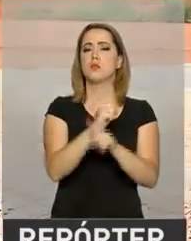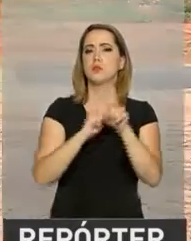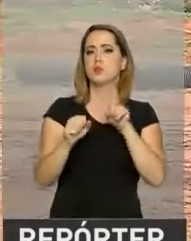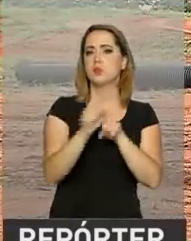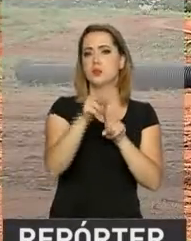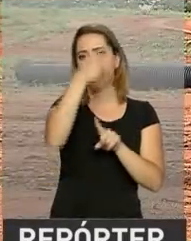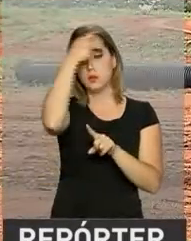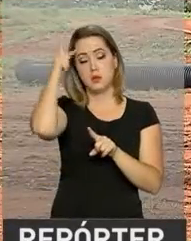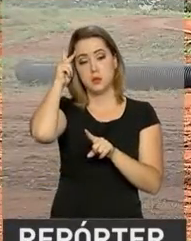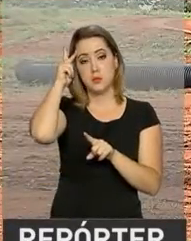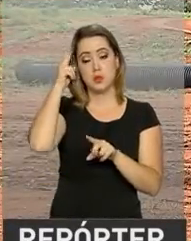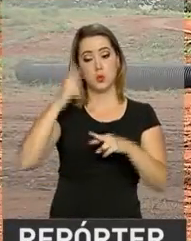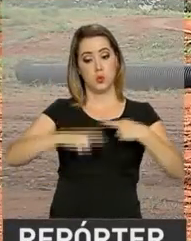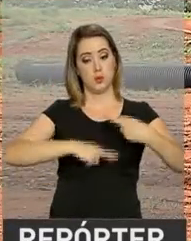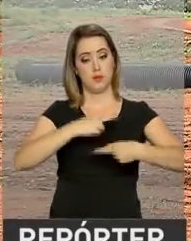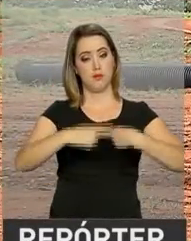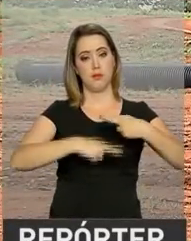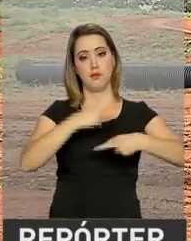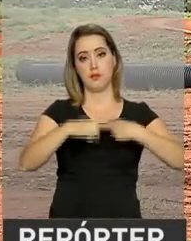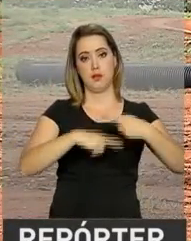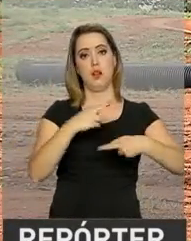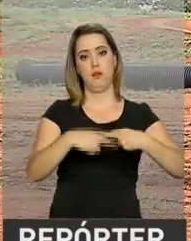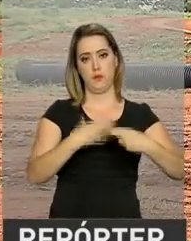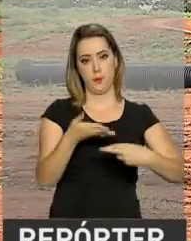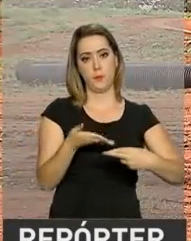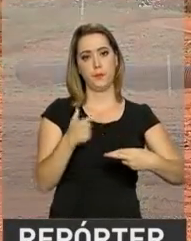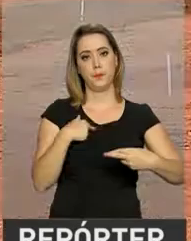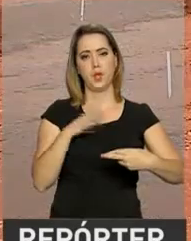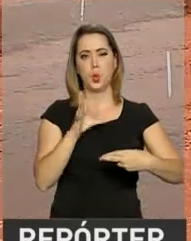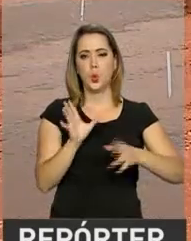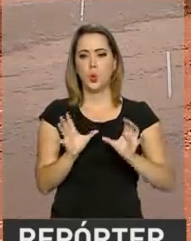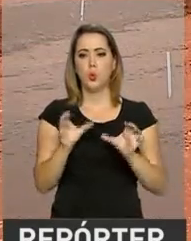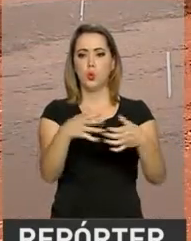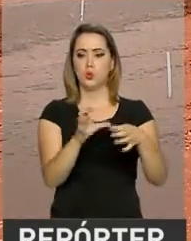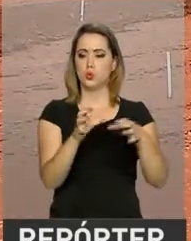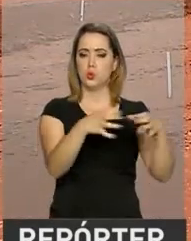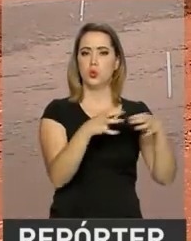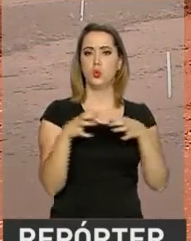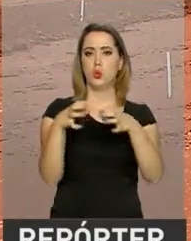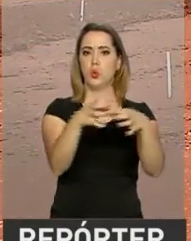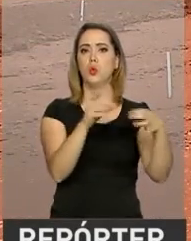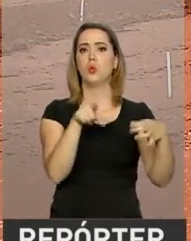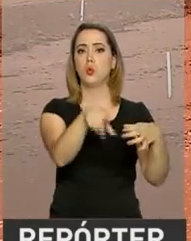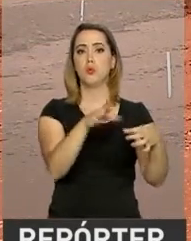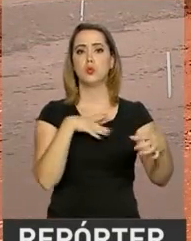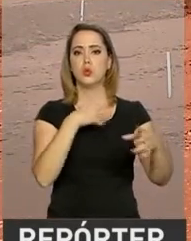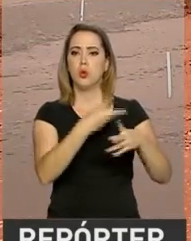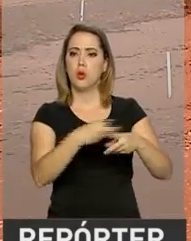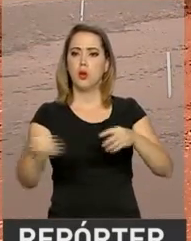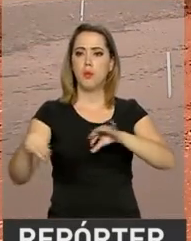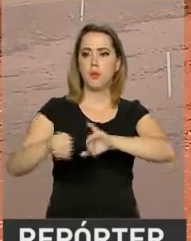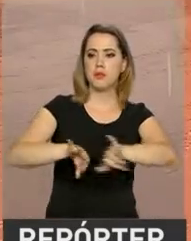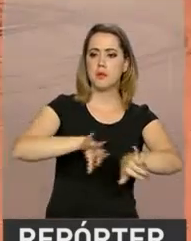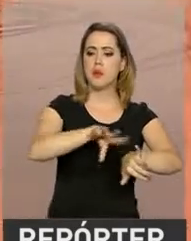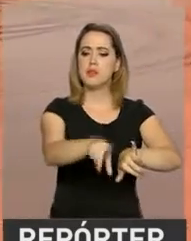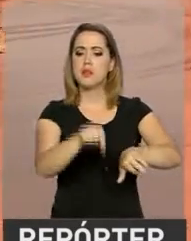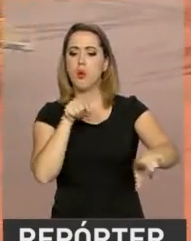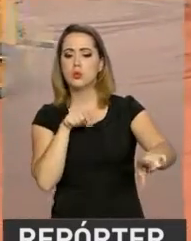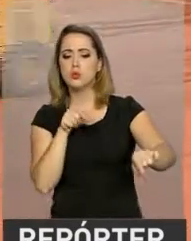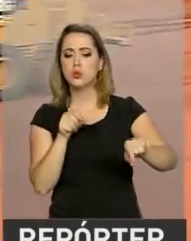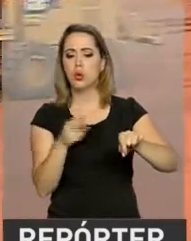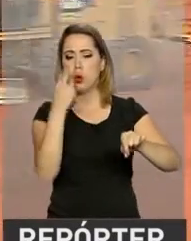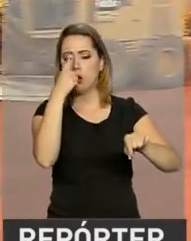através da construção dos centros de triagem que já estão sendo licitados e vão permitir a